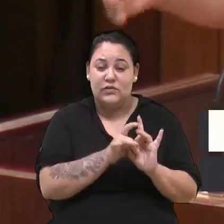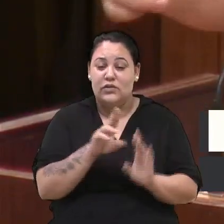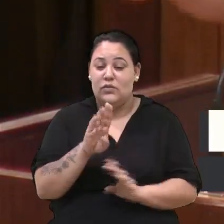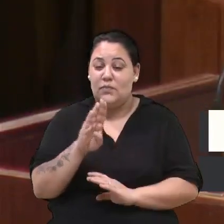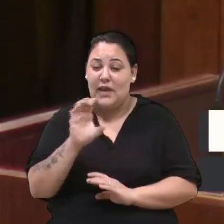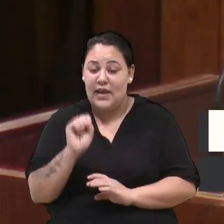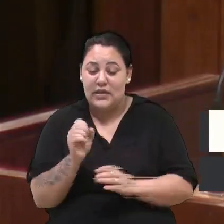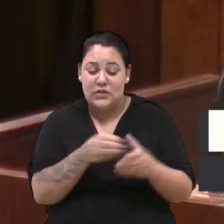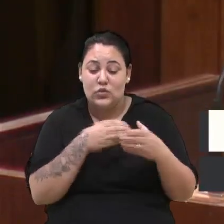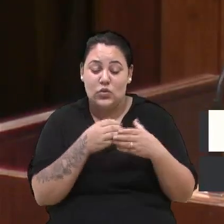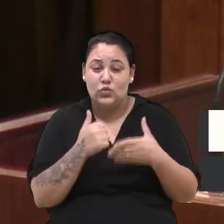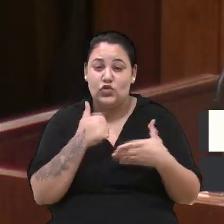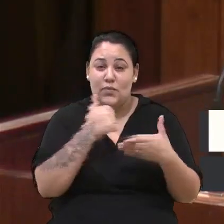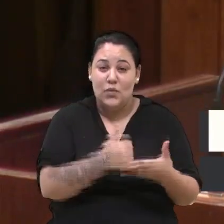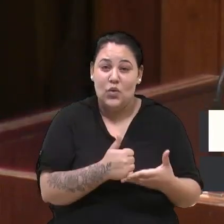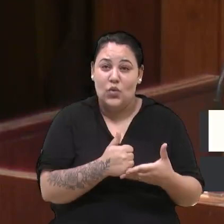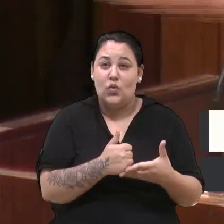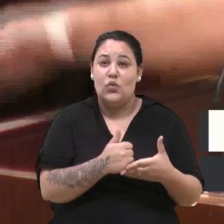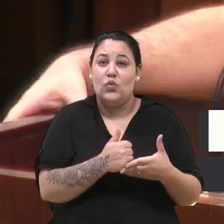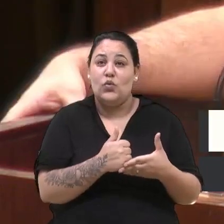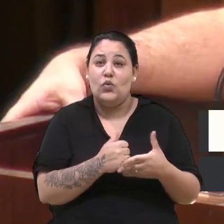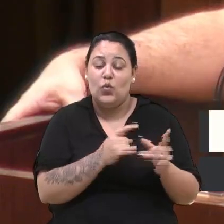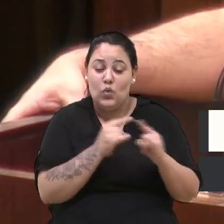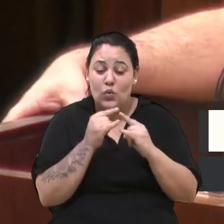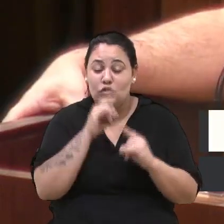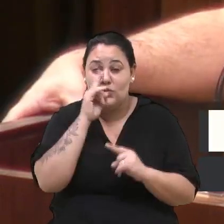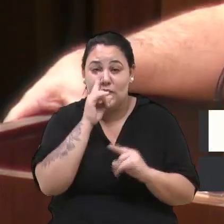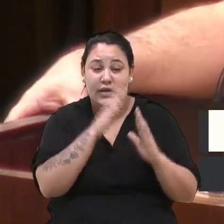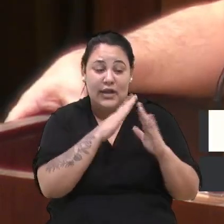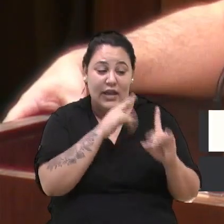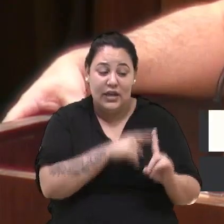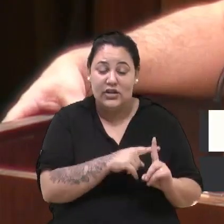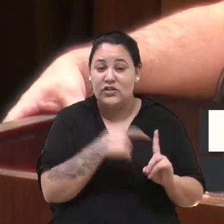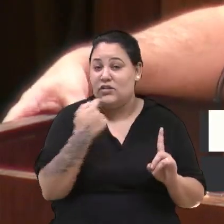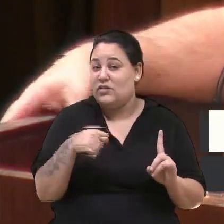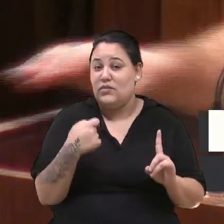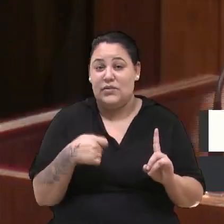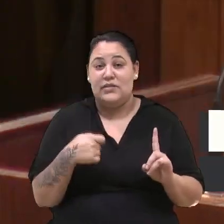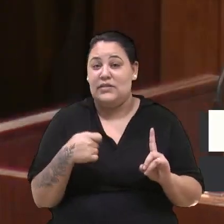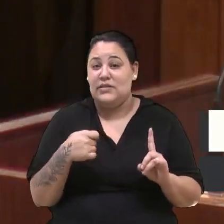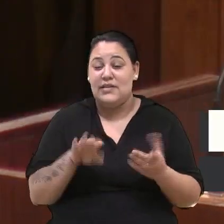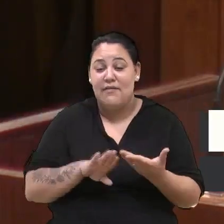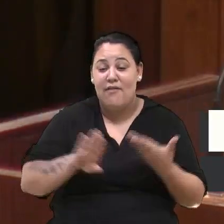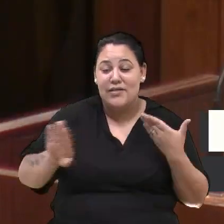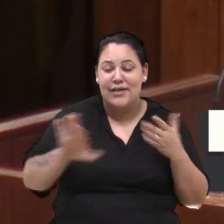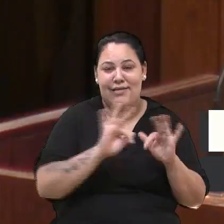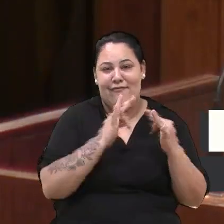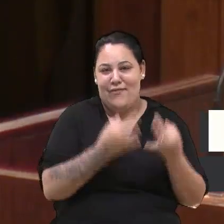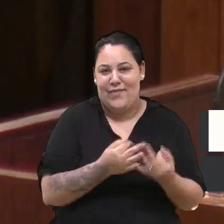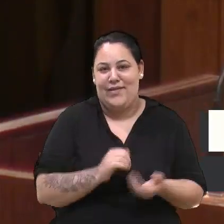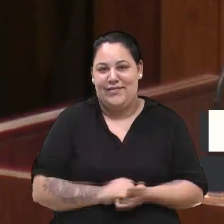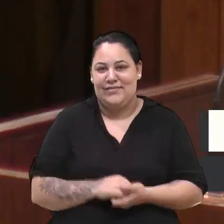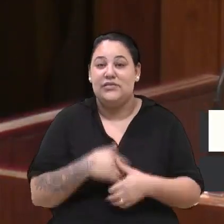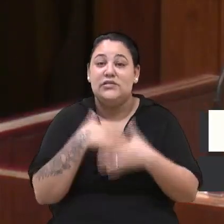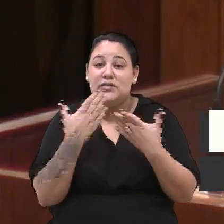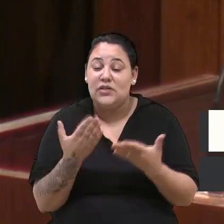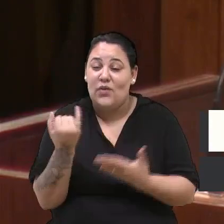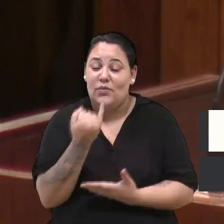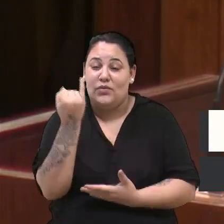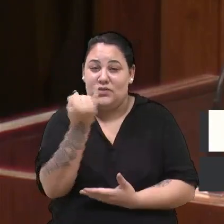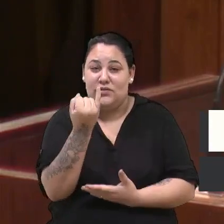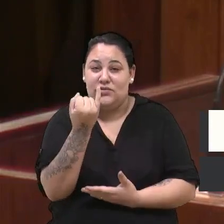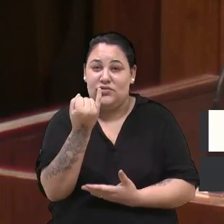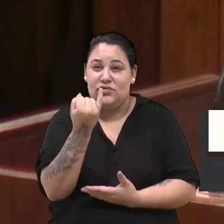clubes de mães, na igreja, sem precisar do asilamento. Então, é importante a gente doar para o fundo